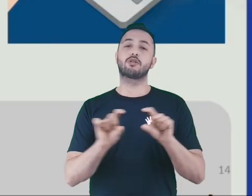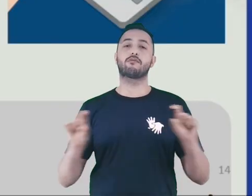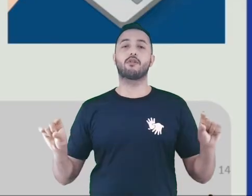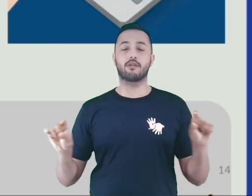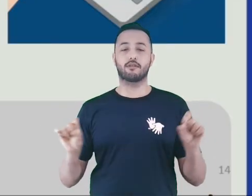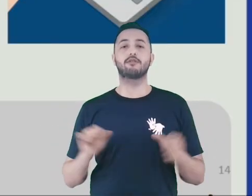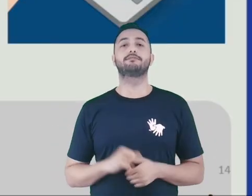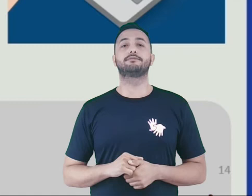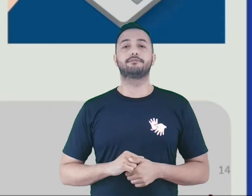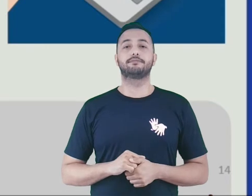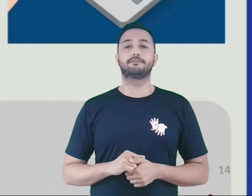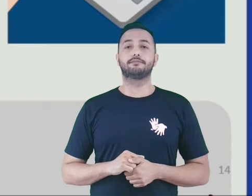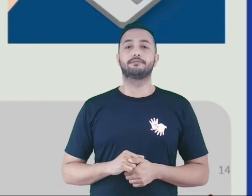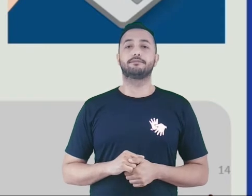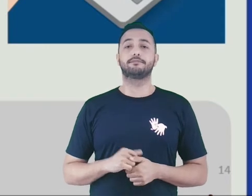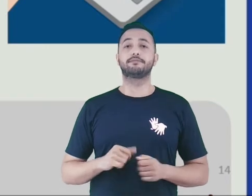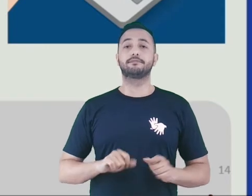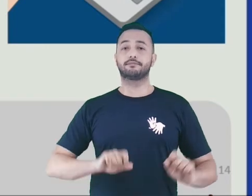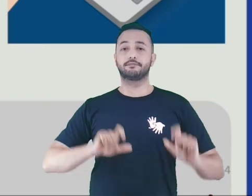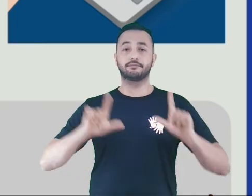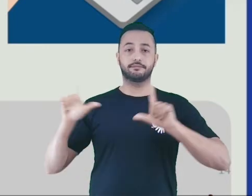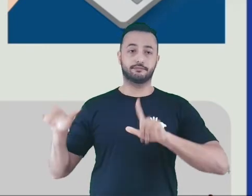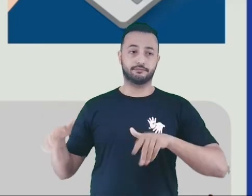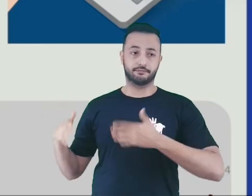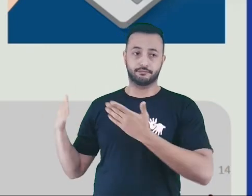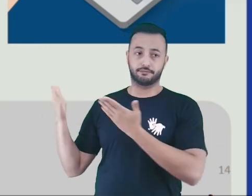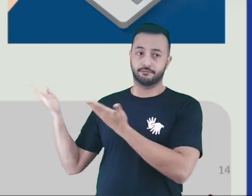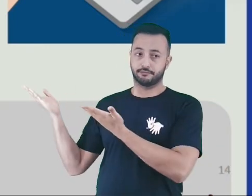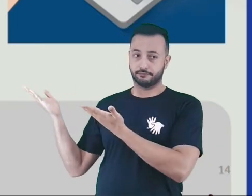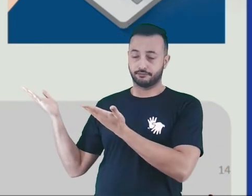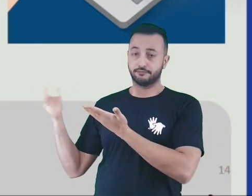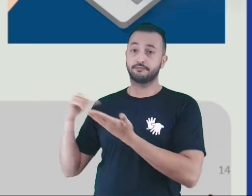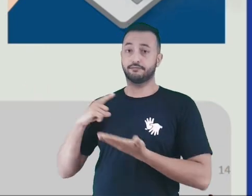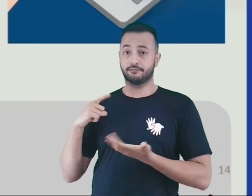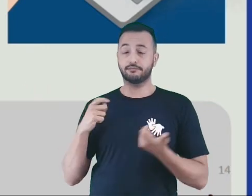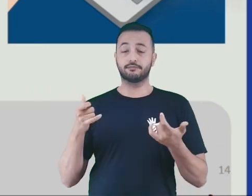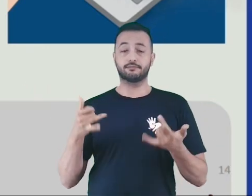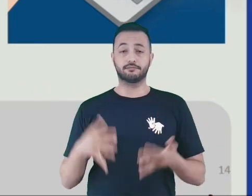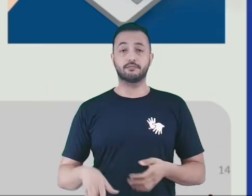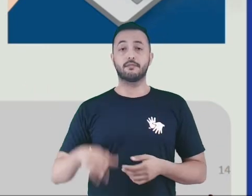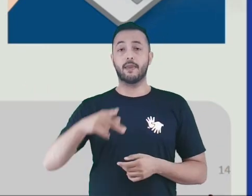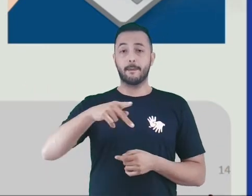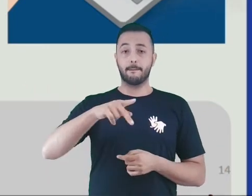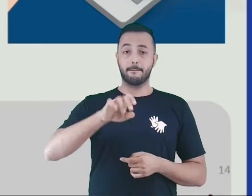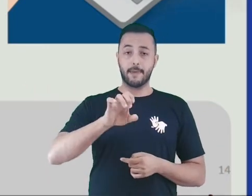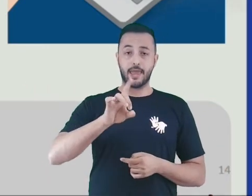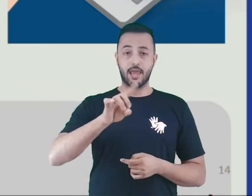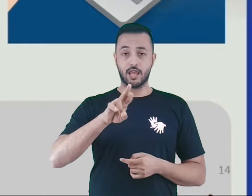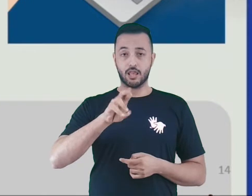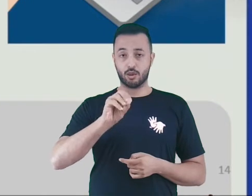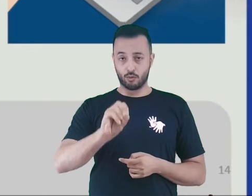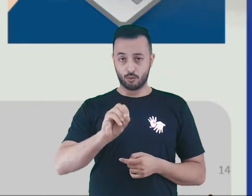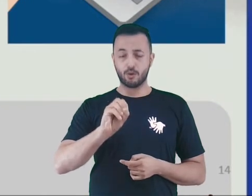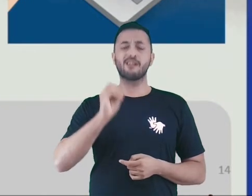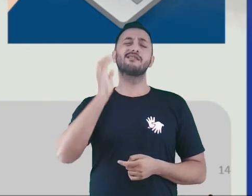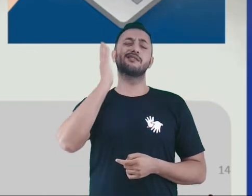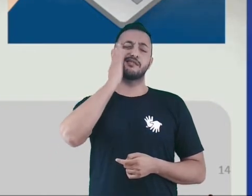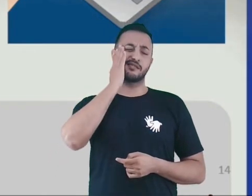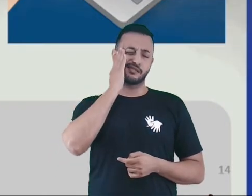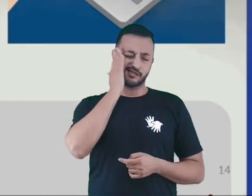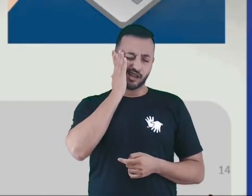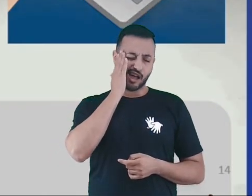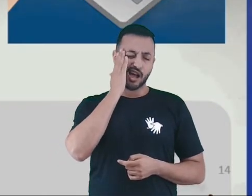oração. Aqui na tela, a gente tem: Pedro sabe tocar